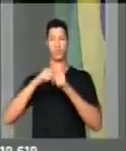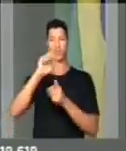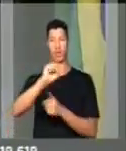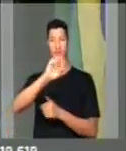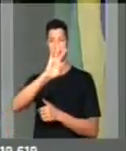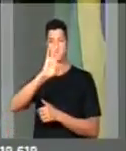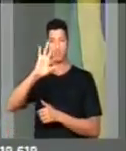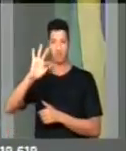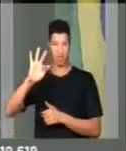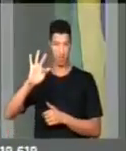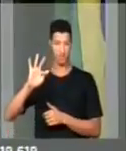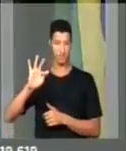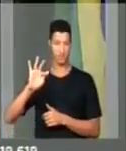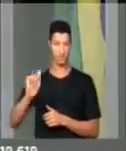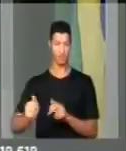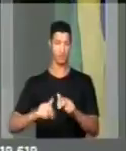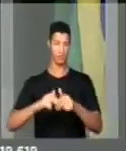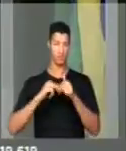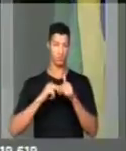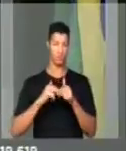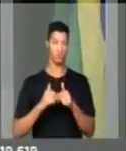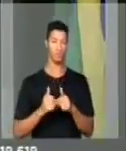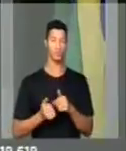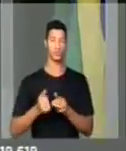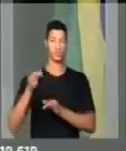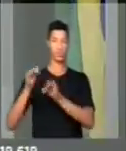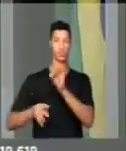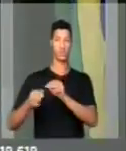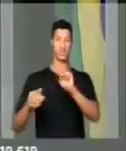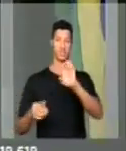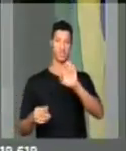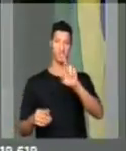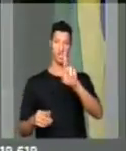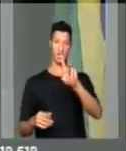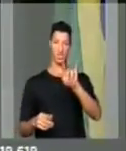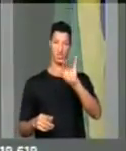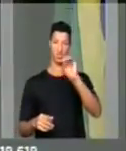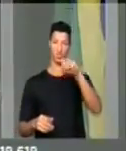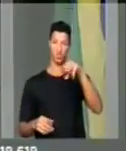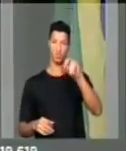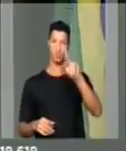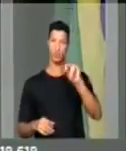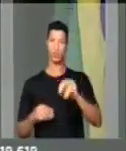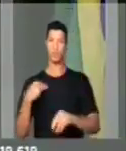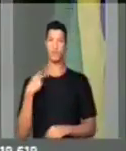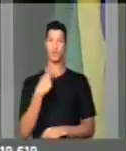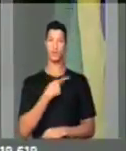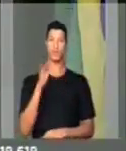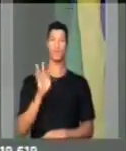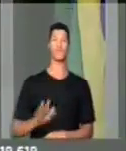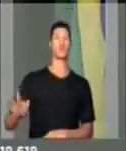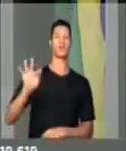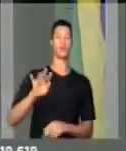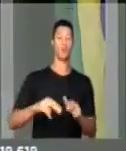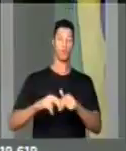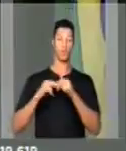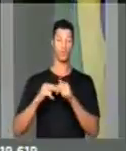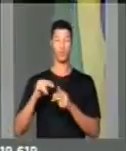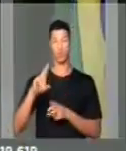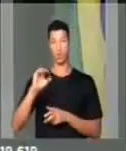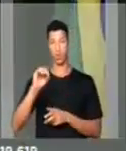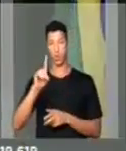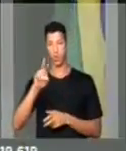Tribunal Federal, pelo juiz Sérgio Moro, pelo Ministério Público Federal, através do